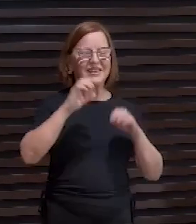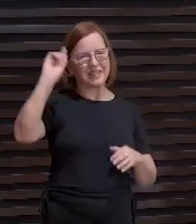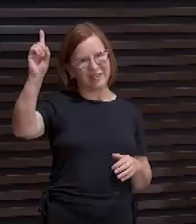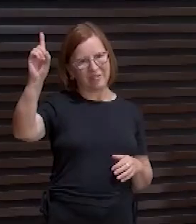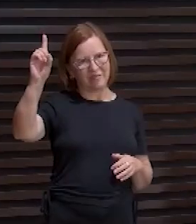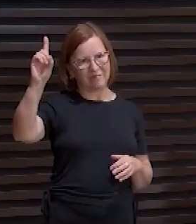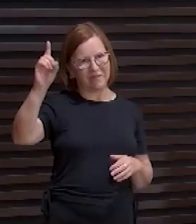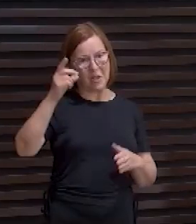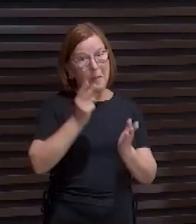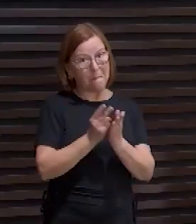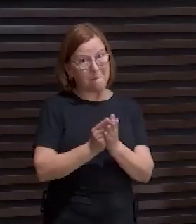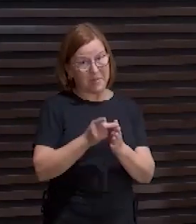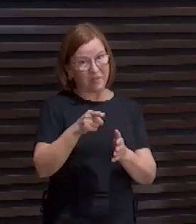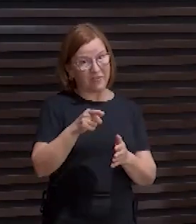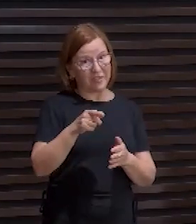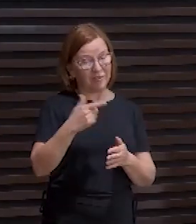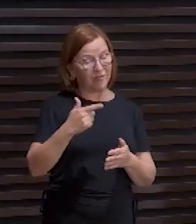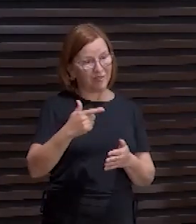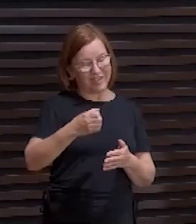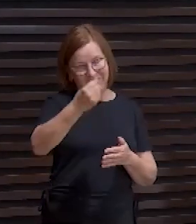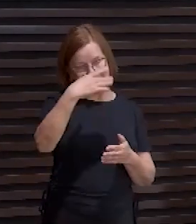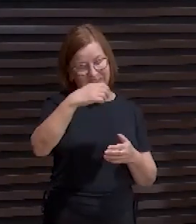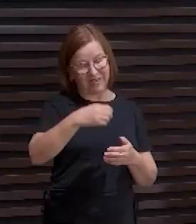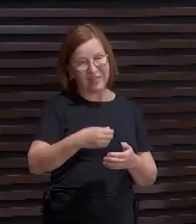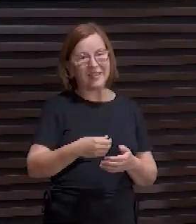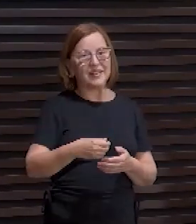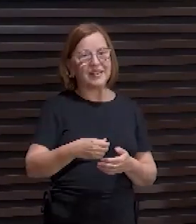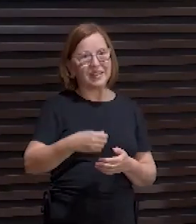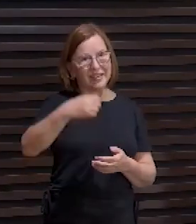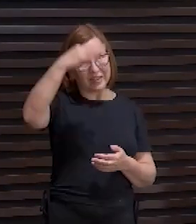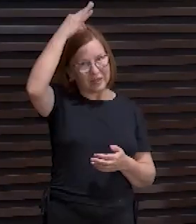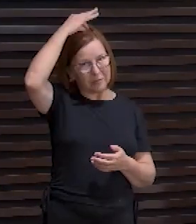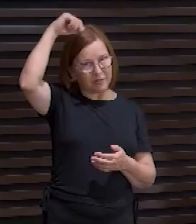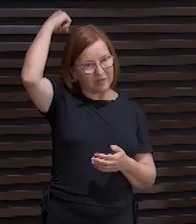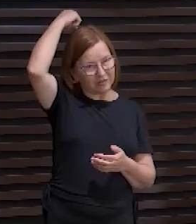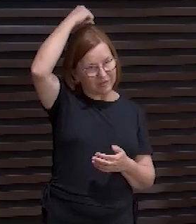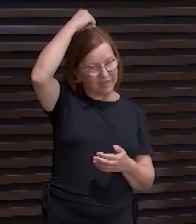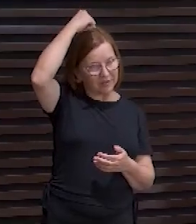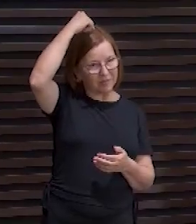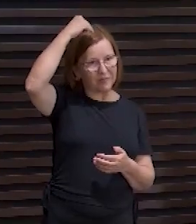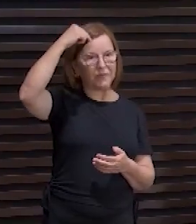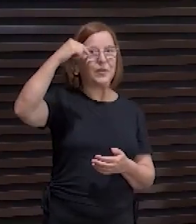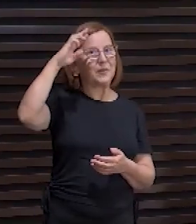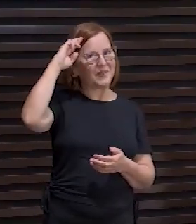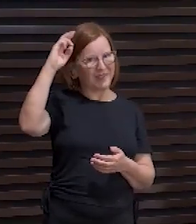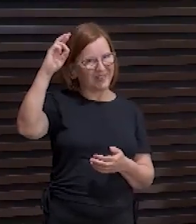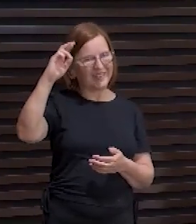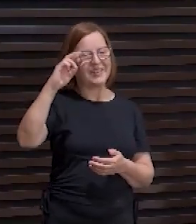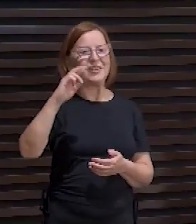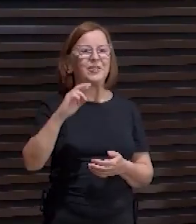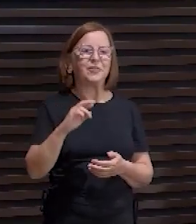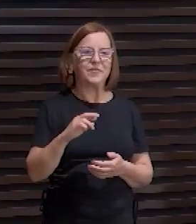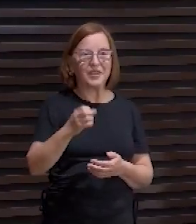teve a revelação dada pelo Espírito Santo. Mas se assim for da vontade do Senhor, Ele falará ao teu coração,